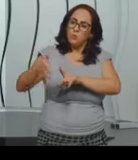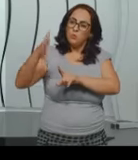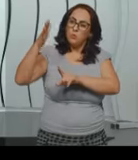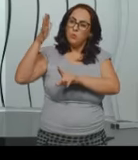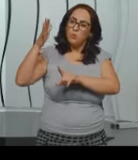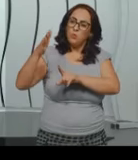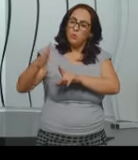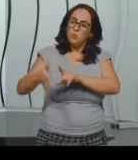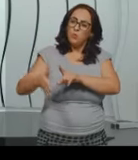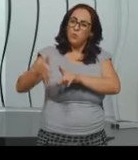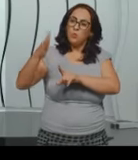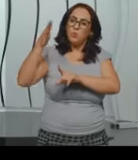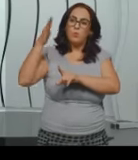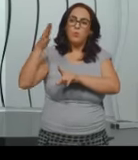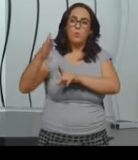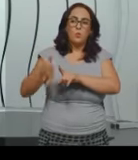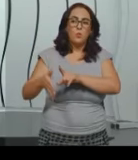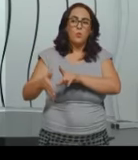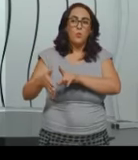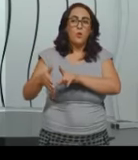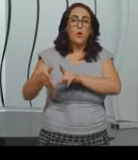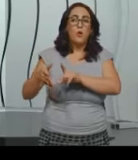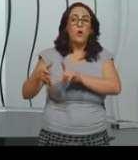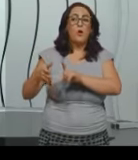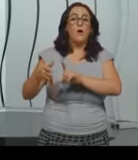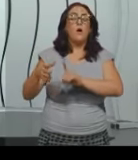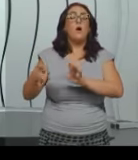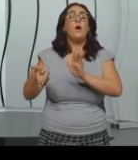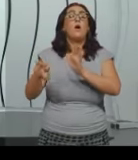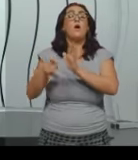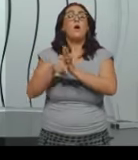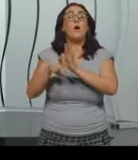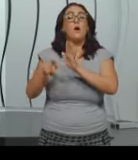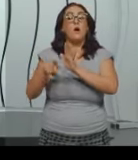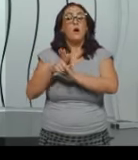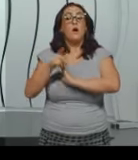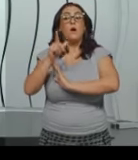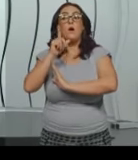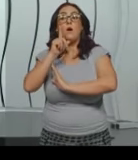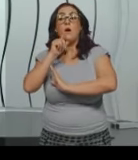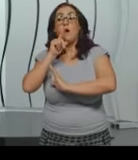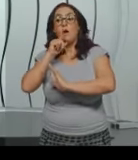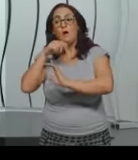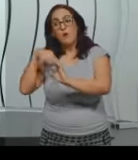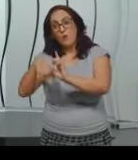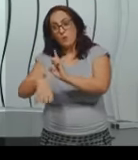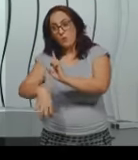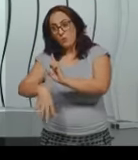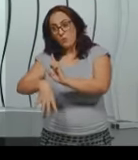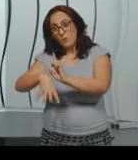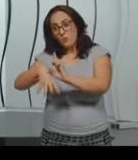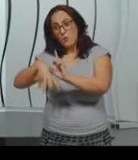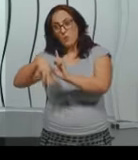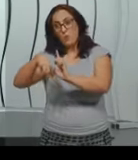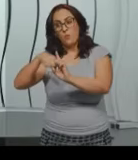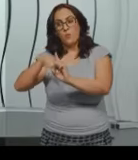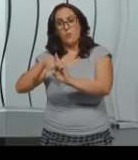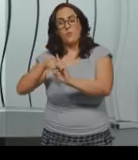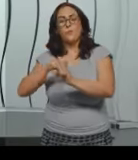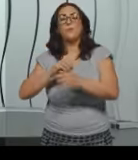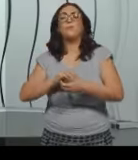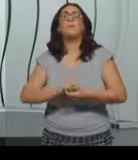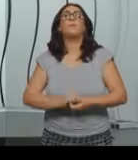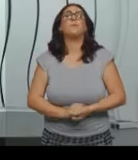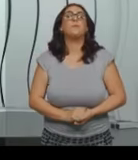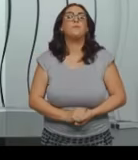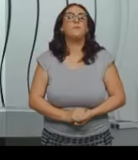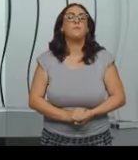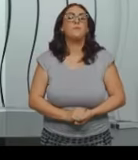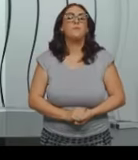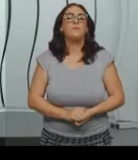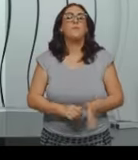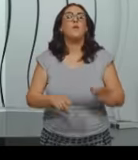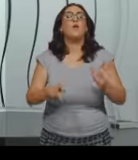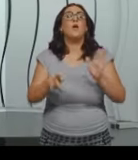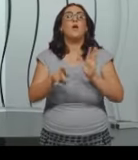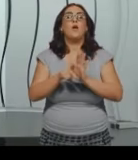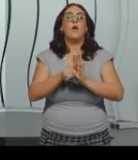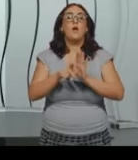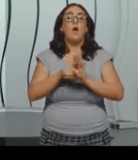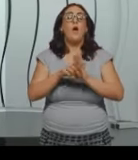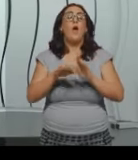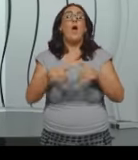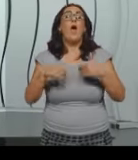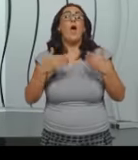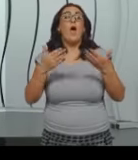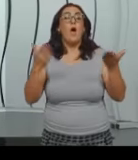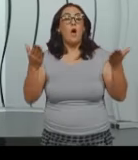a reprodução e de não possuir tecidos vascularizados. Bom, as pteridófitas, que